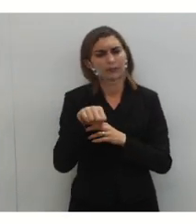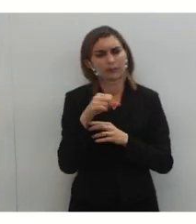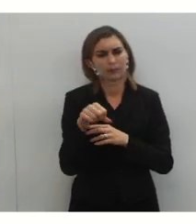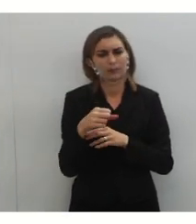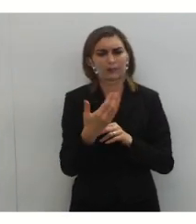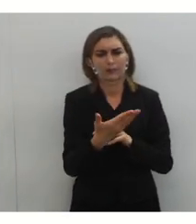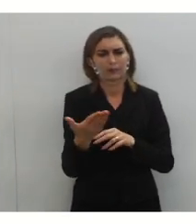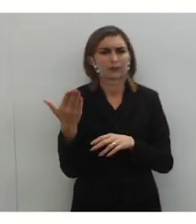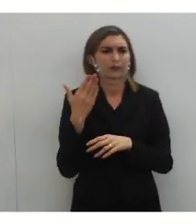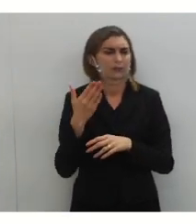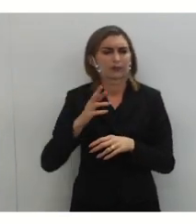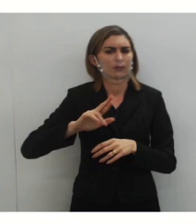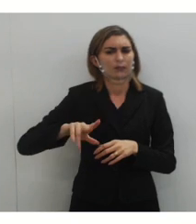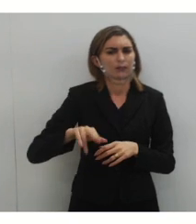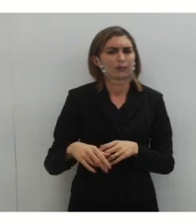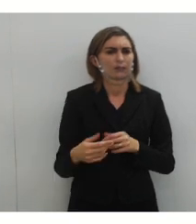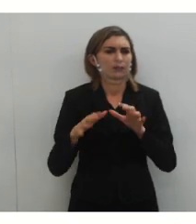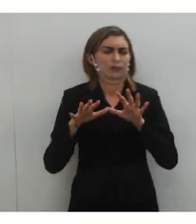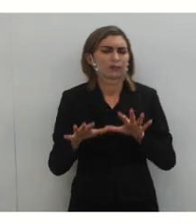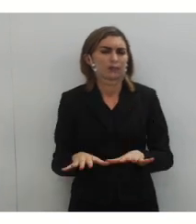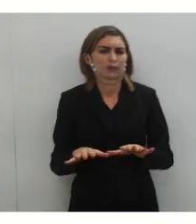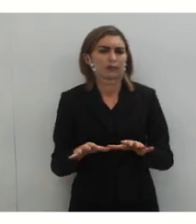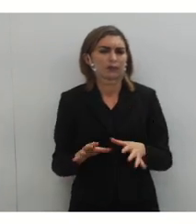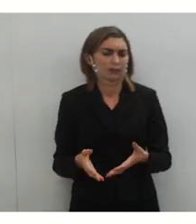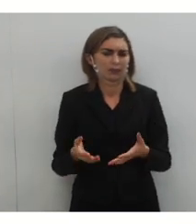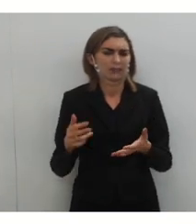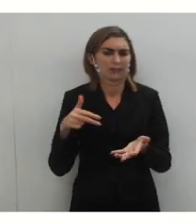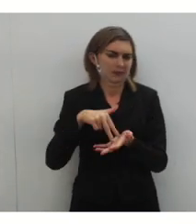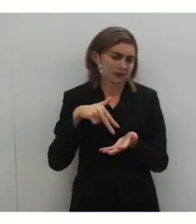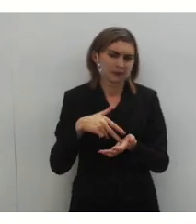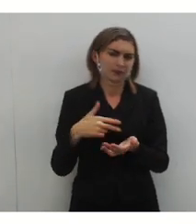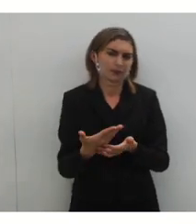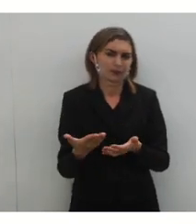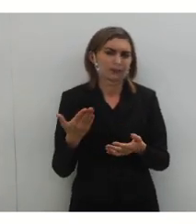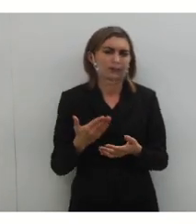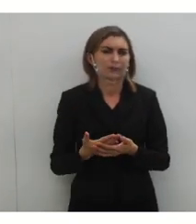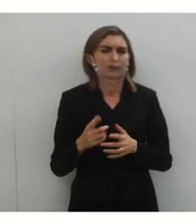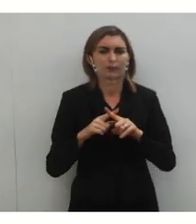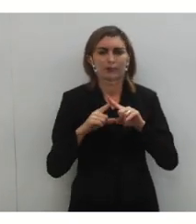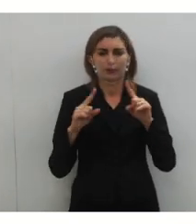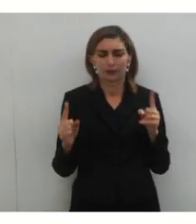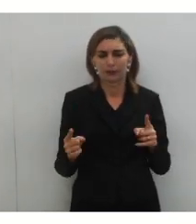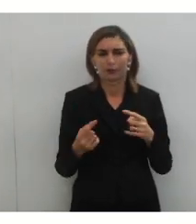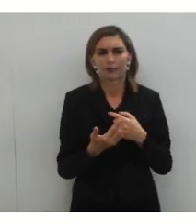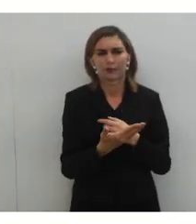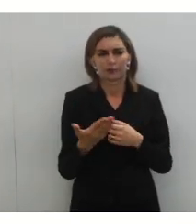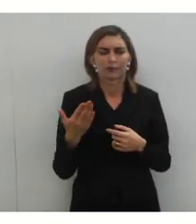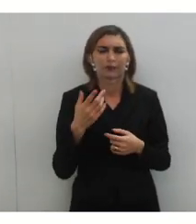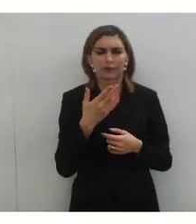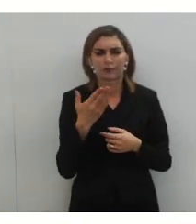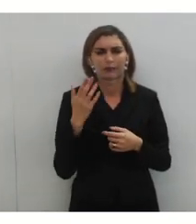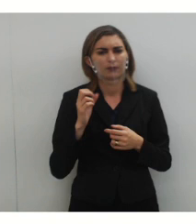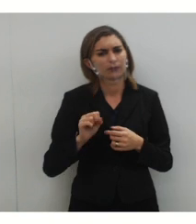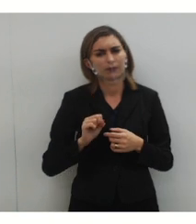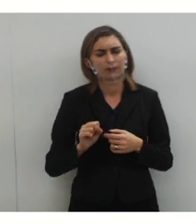O sujeito, ele não está presente, tá? Mas